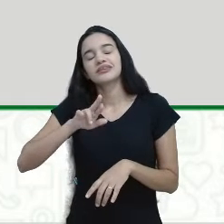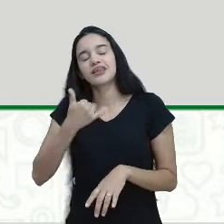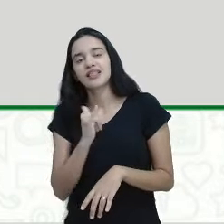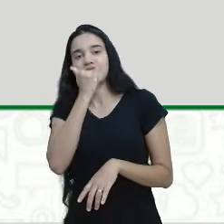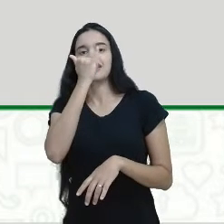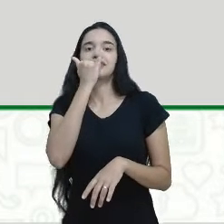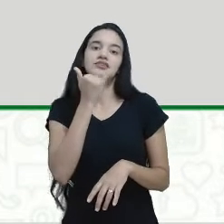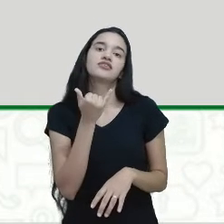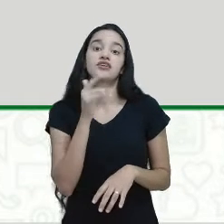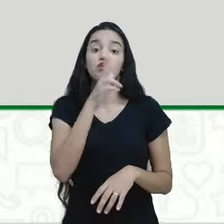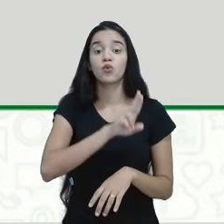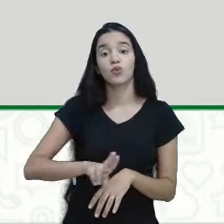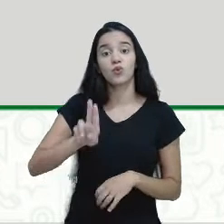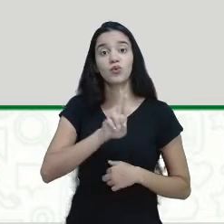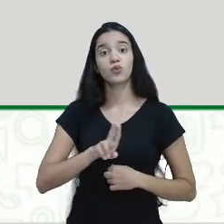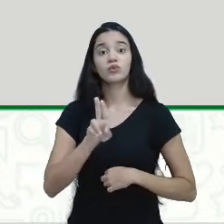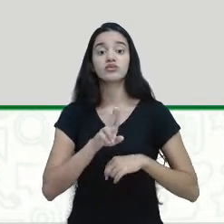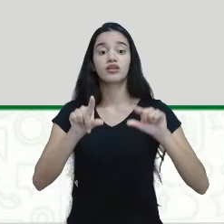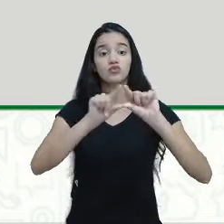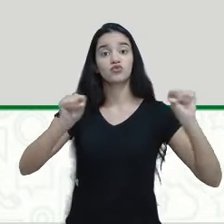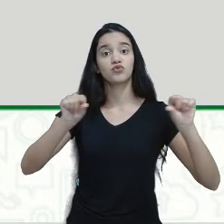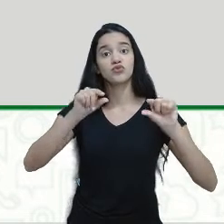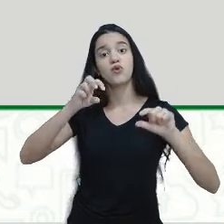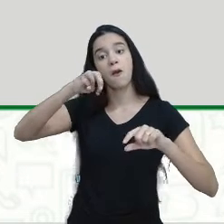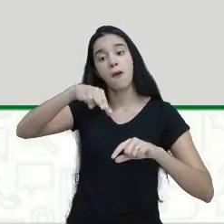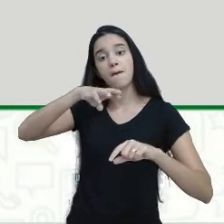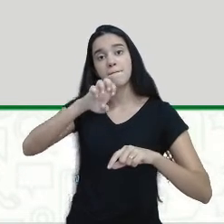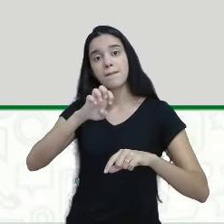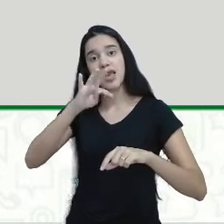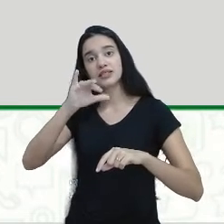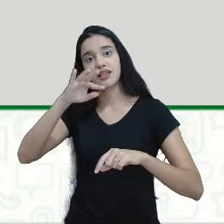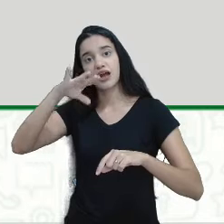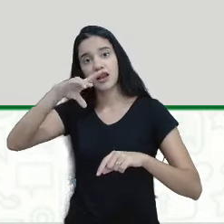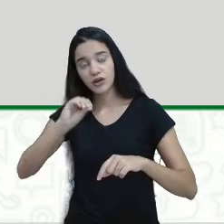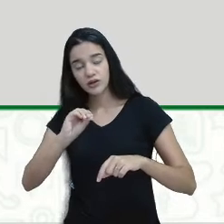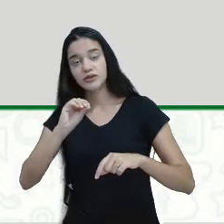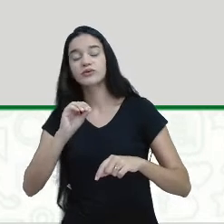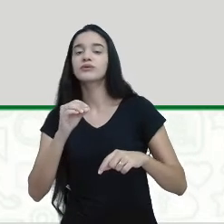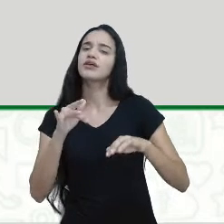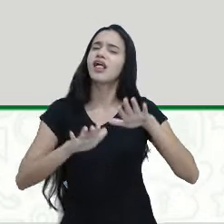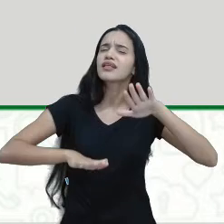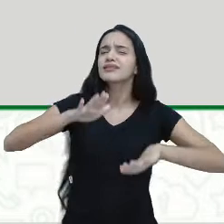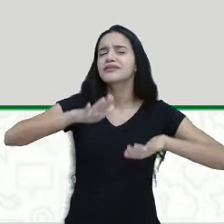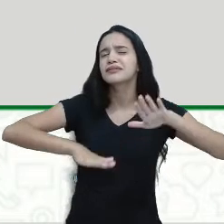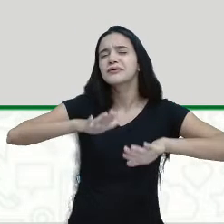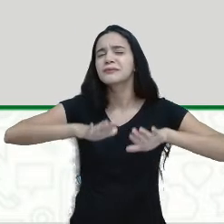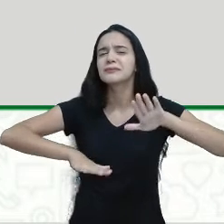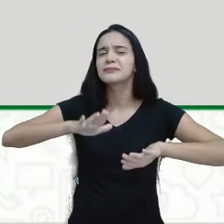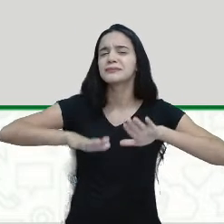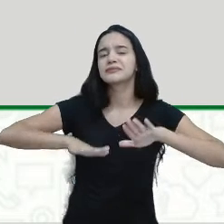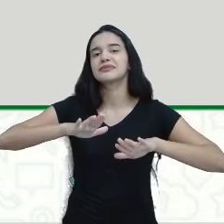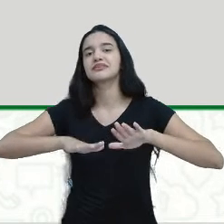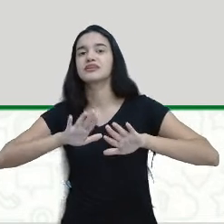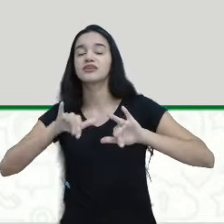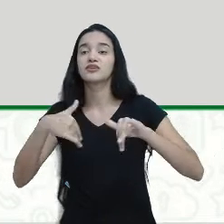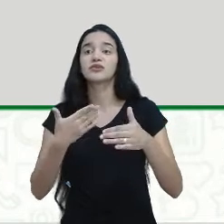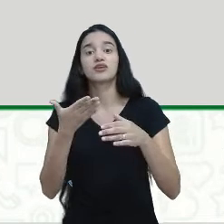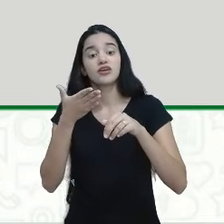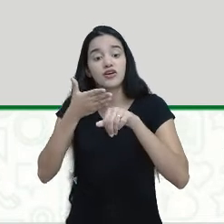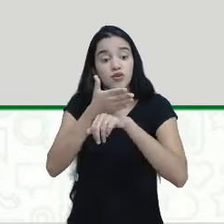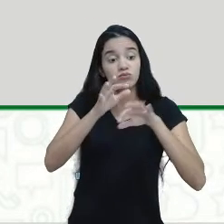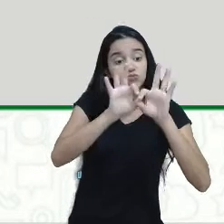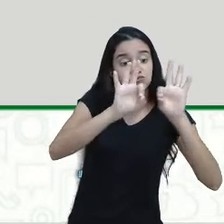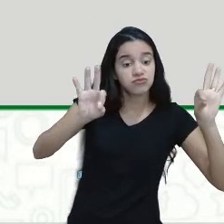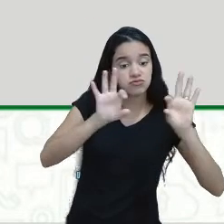elétrica. São usados fios metálicos com maior ou menor diâmetro, dependendo da corrente que vai atravessar